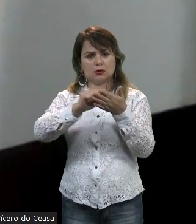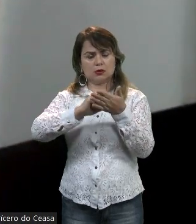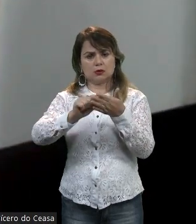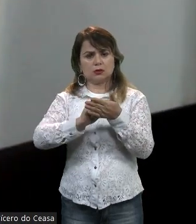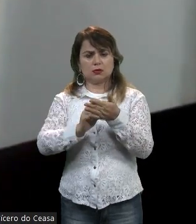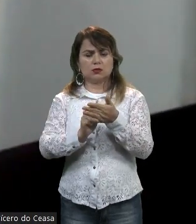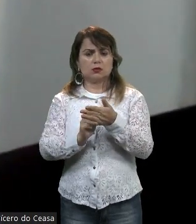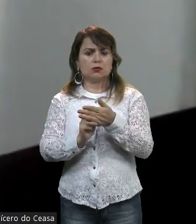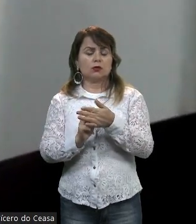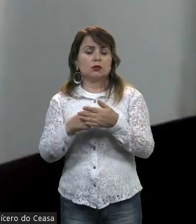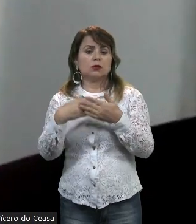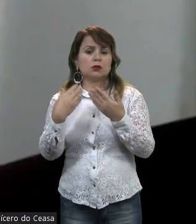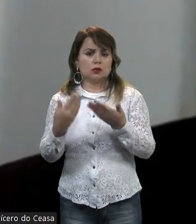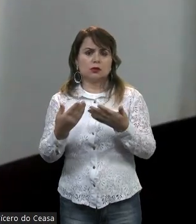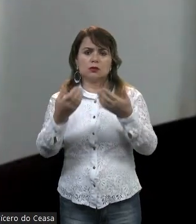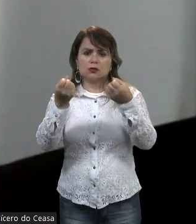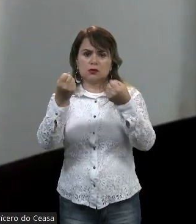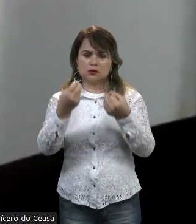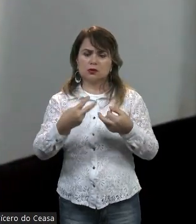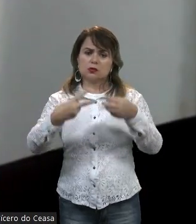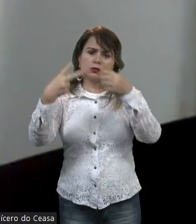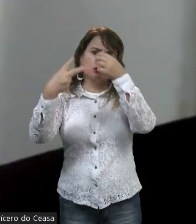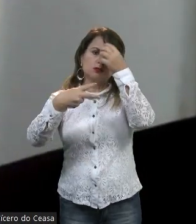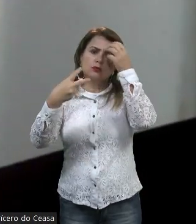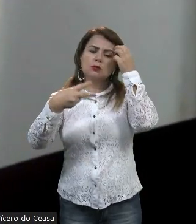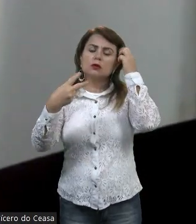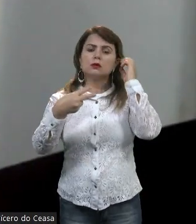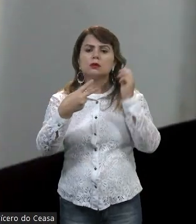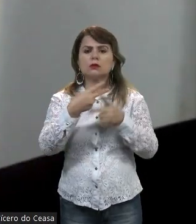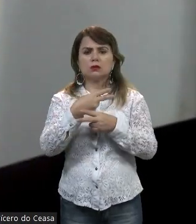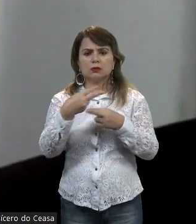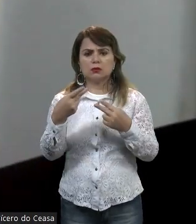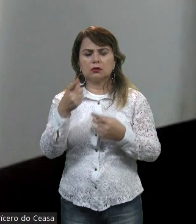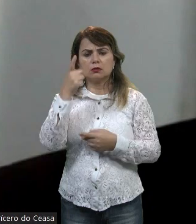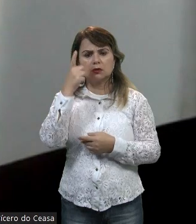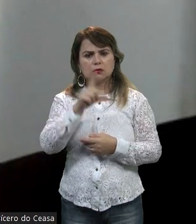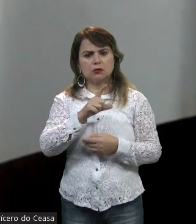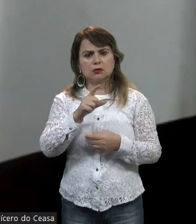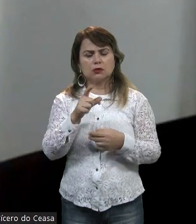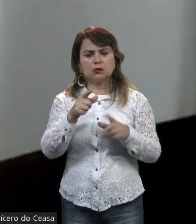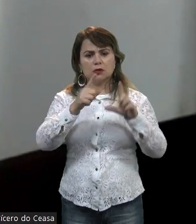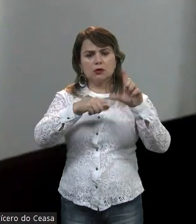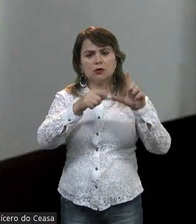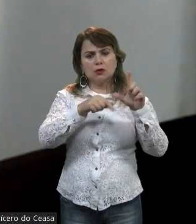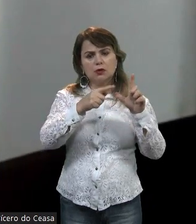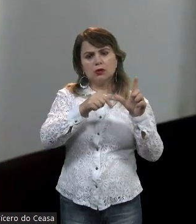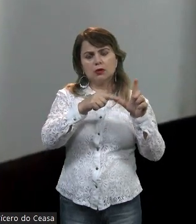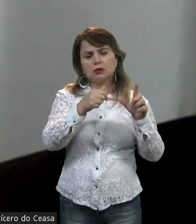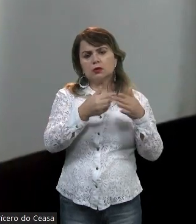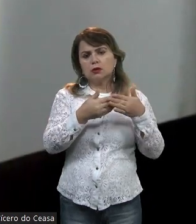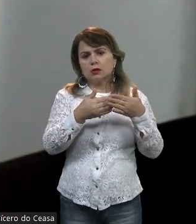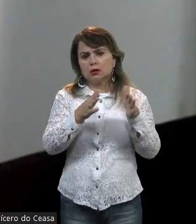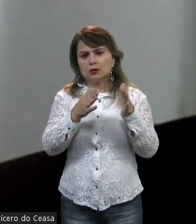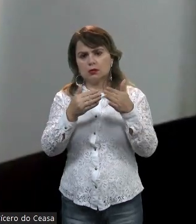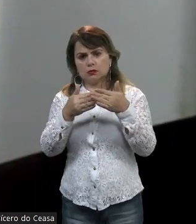duas fases seguintes para que contemplasse a abertura do comércio da nossa